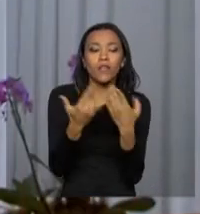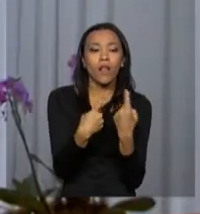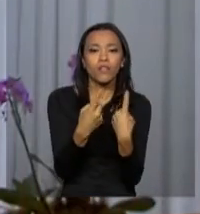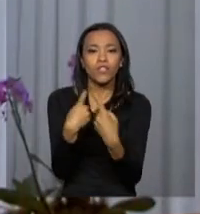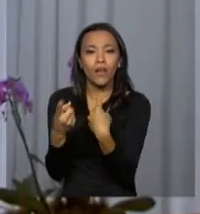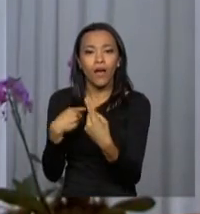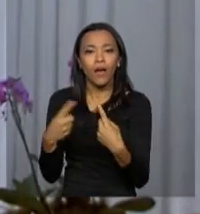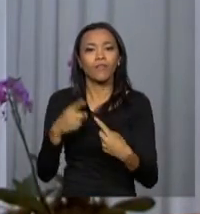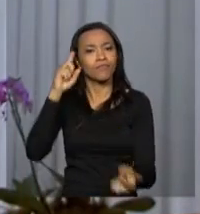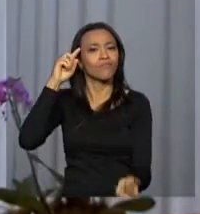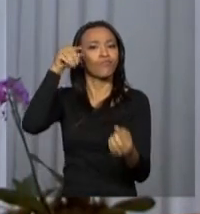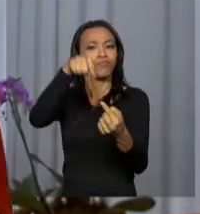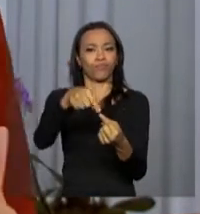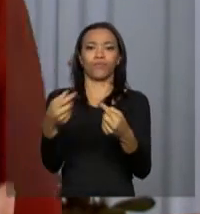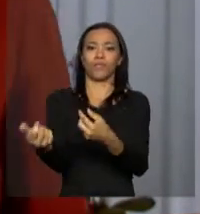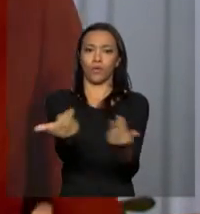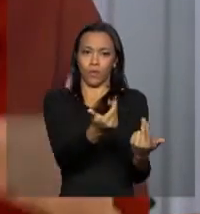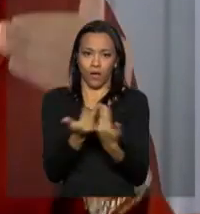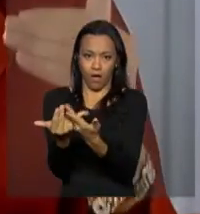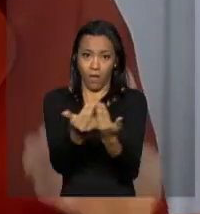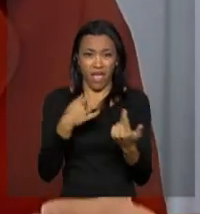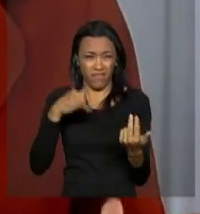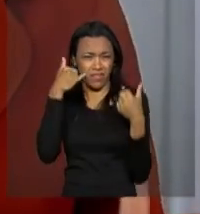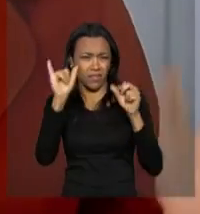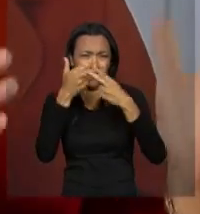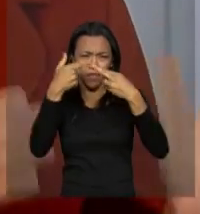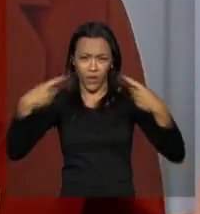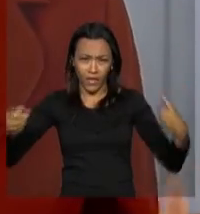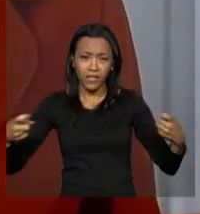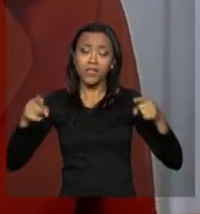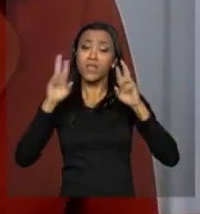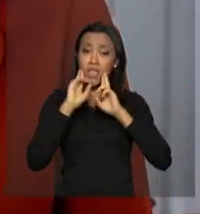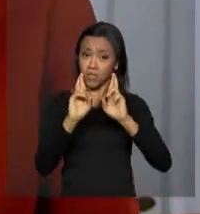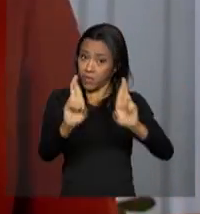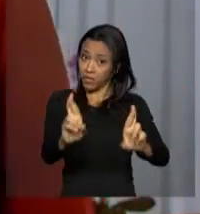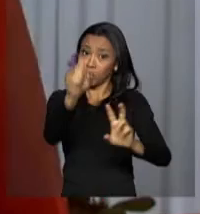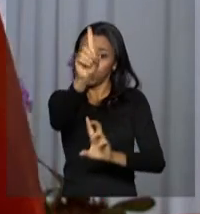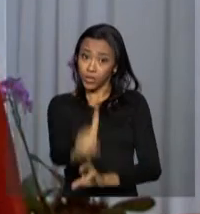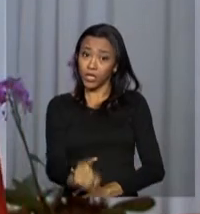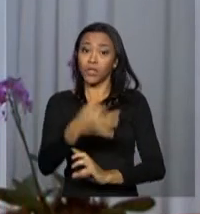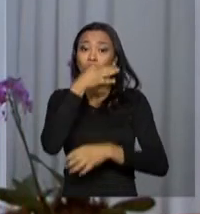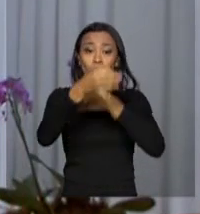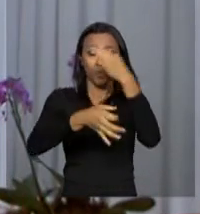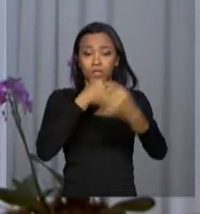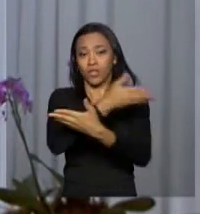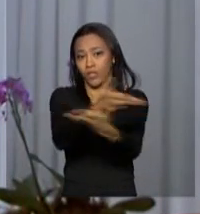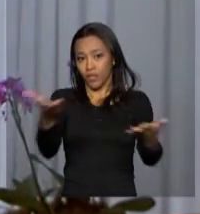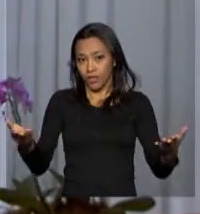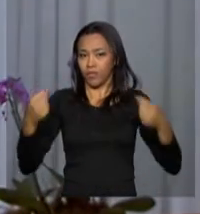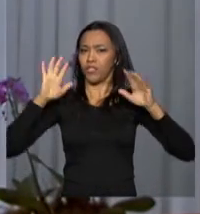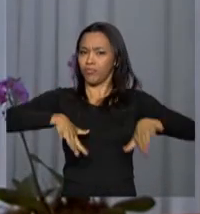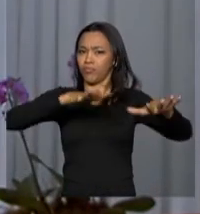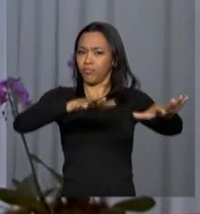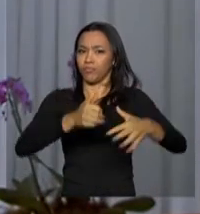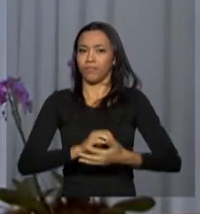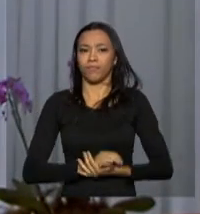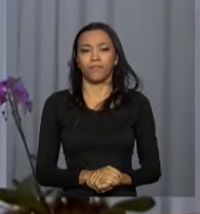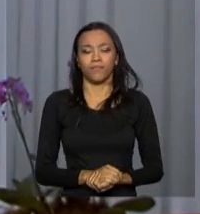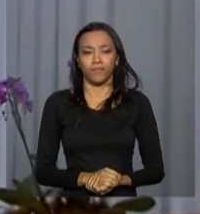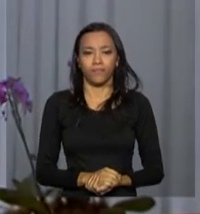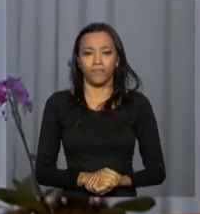construir consensos, evitando a violência e respeitando o direito de opinião e de manifestação.